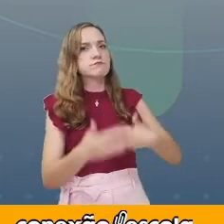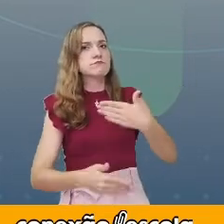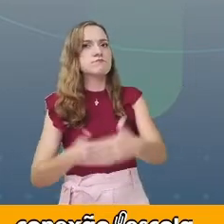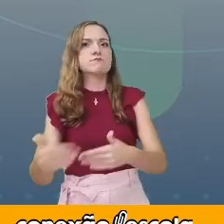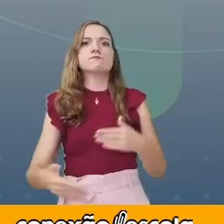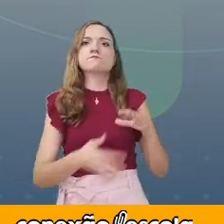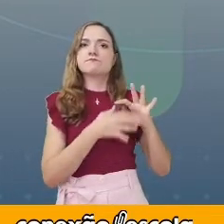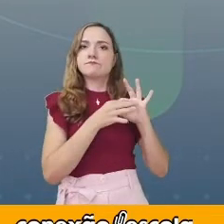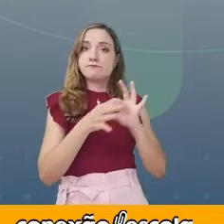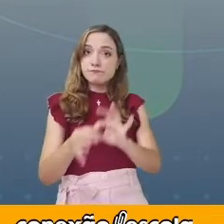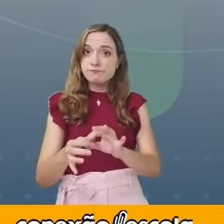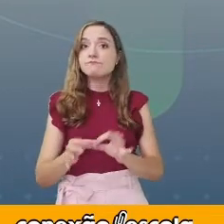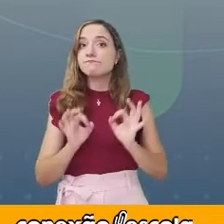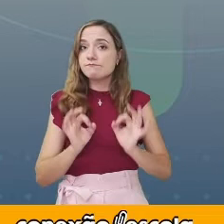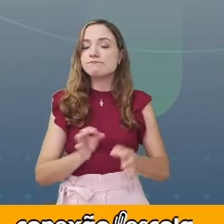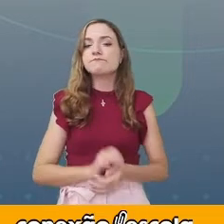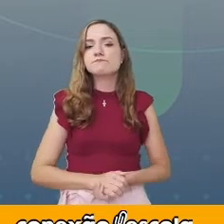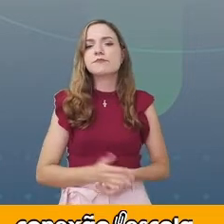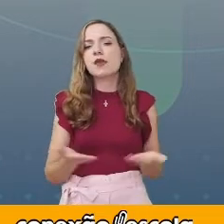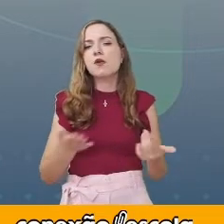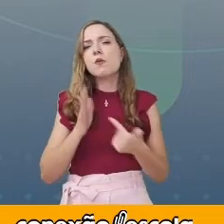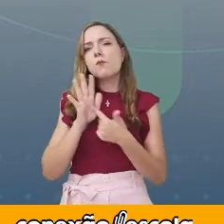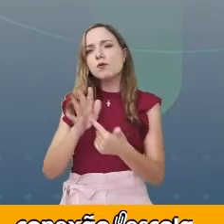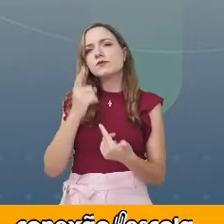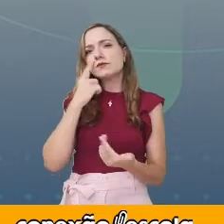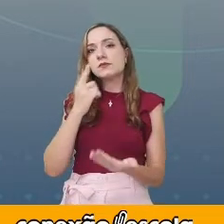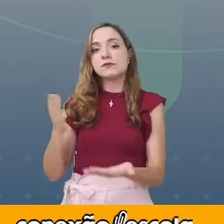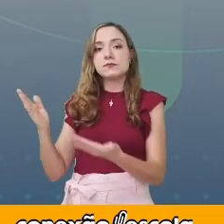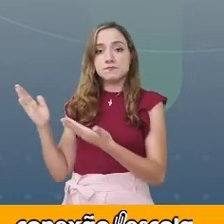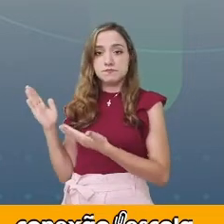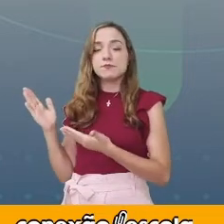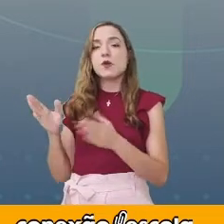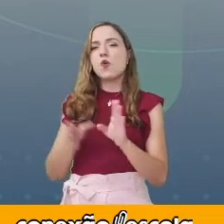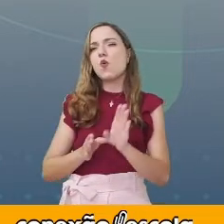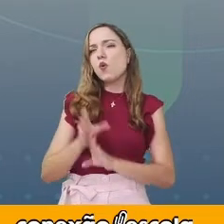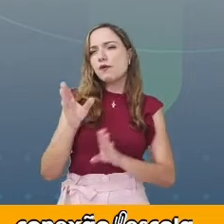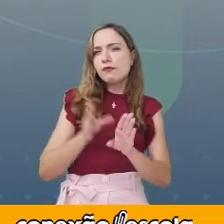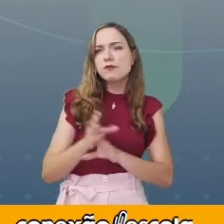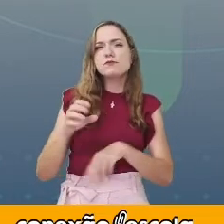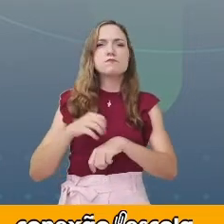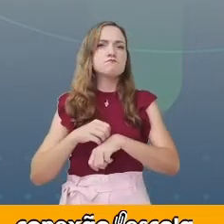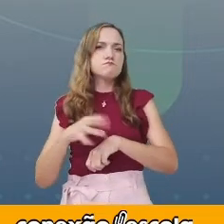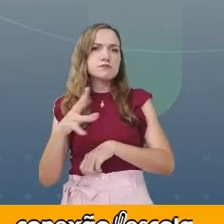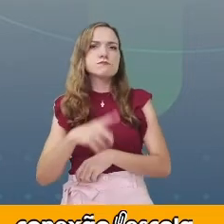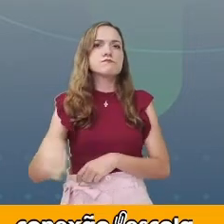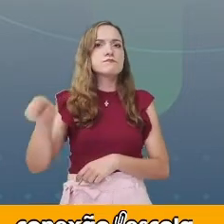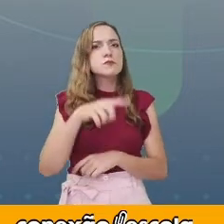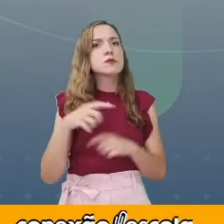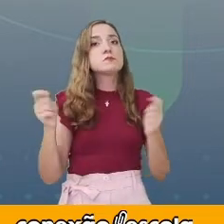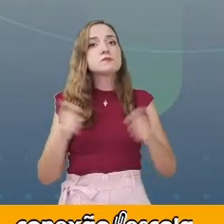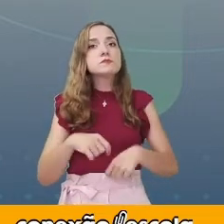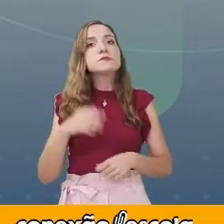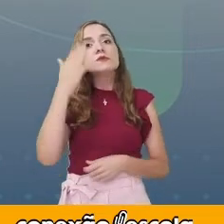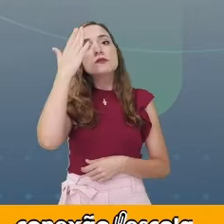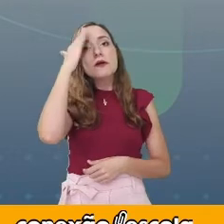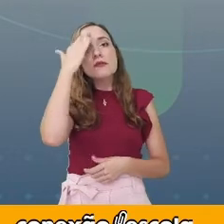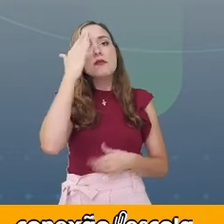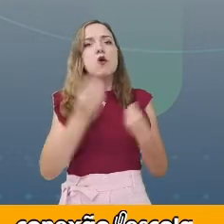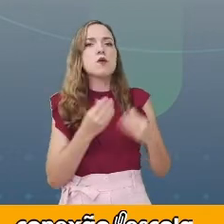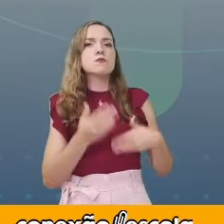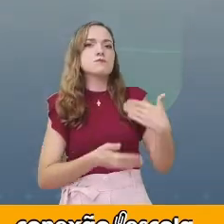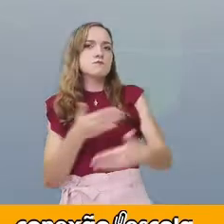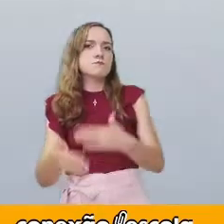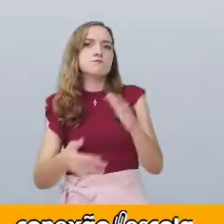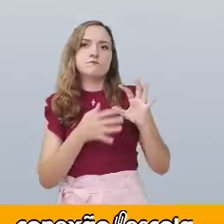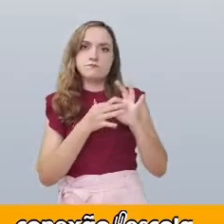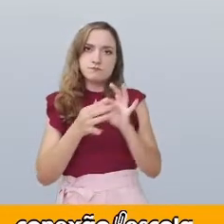textos. Então, eu vou trazer aqui para vocês algumas orientações em relação à progressão do texto.